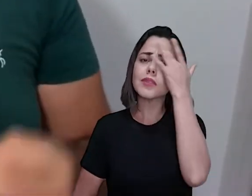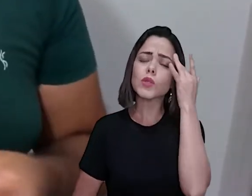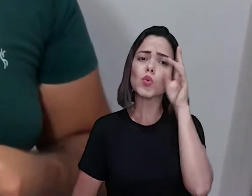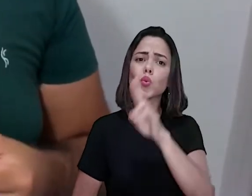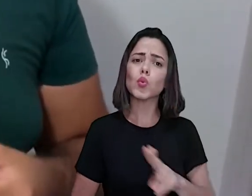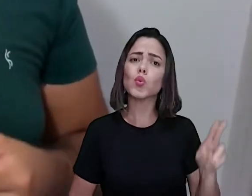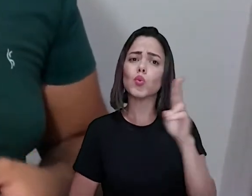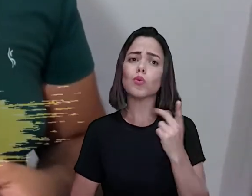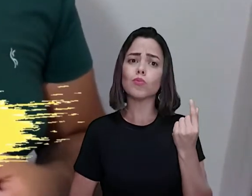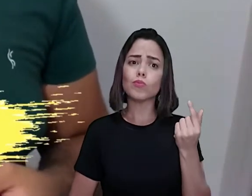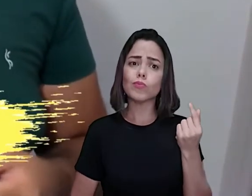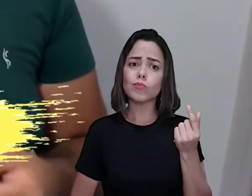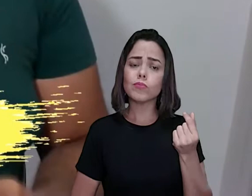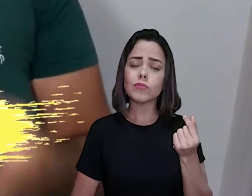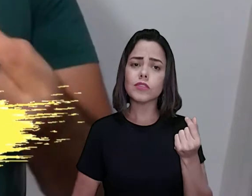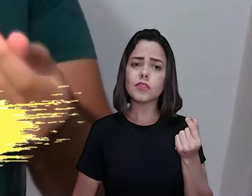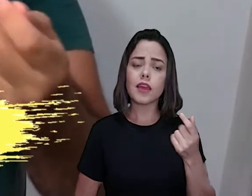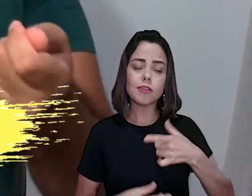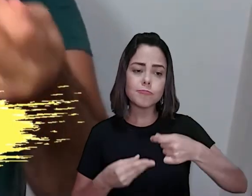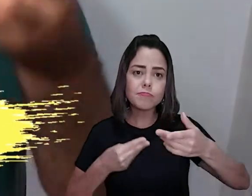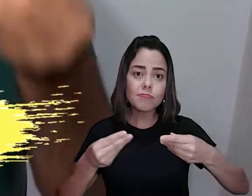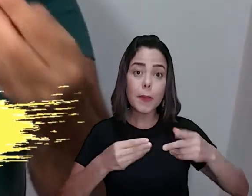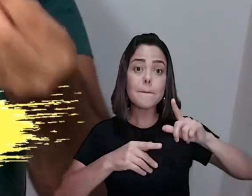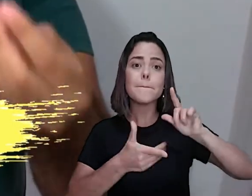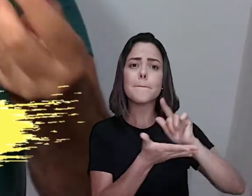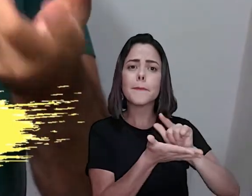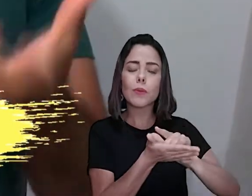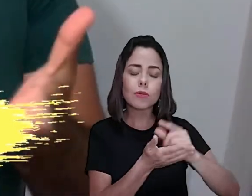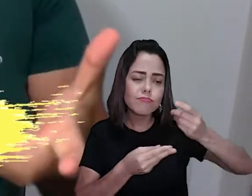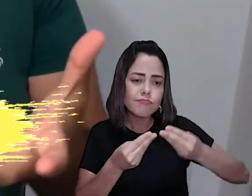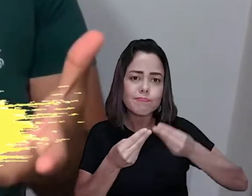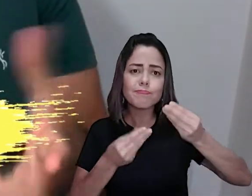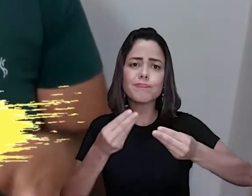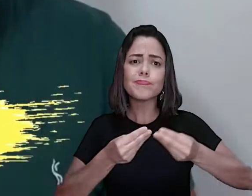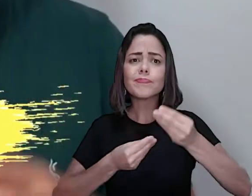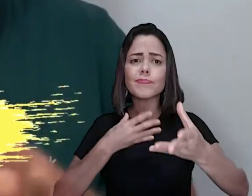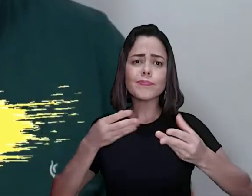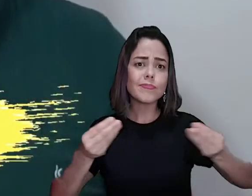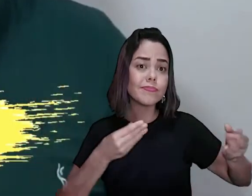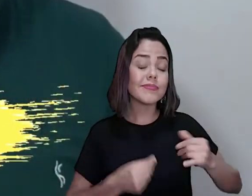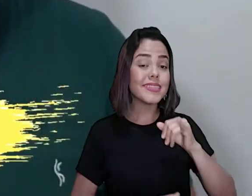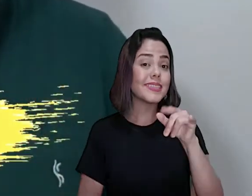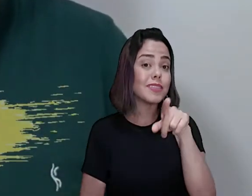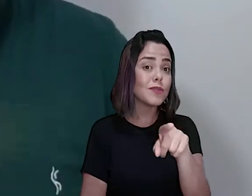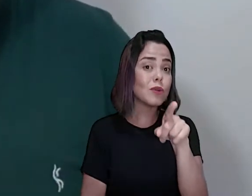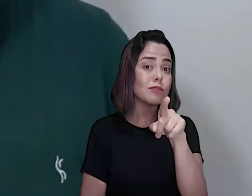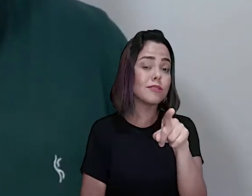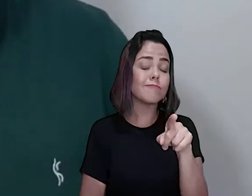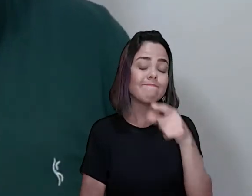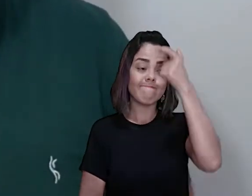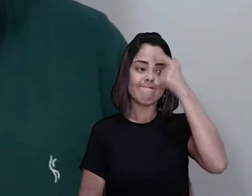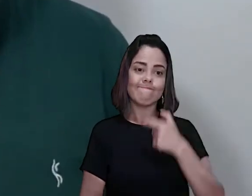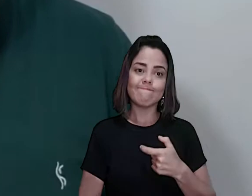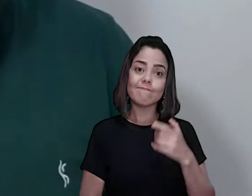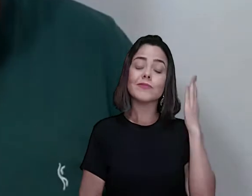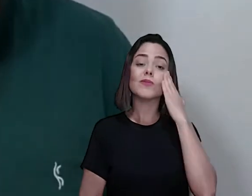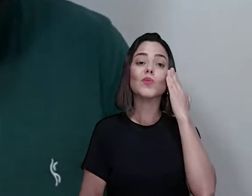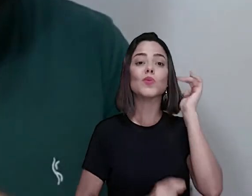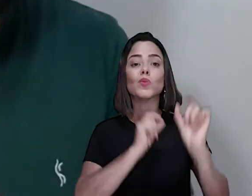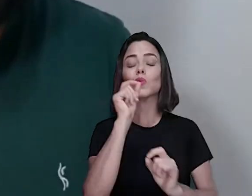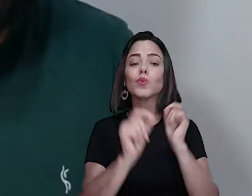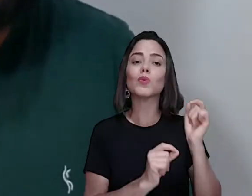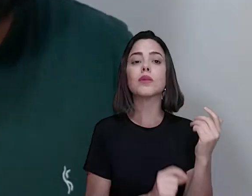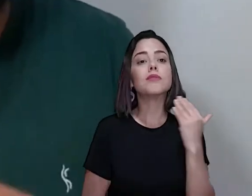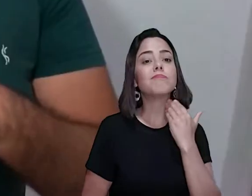usa muito dinheiro em espécie, dinheiro físico, aquele que você pega na mão? Se você é essa pessoa, saiba que nos